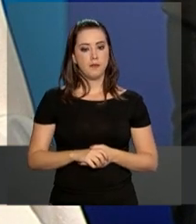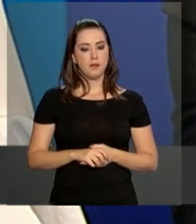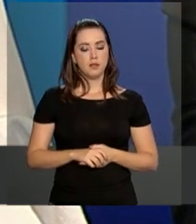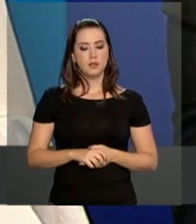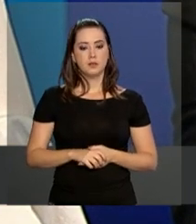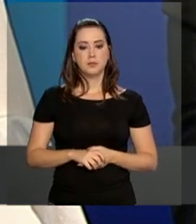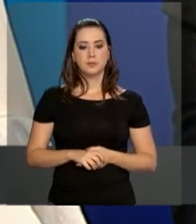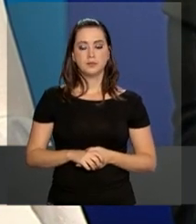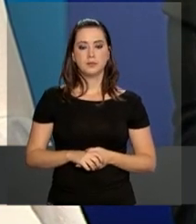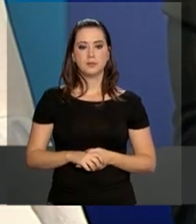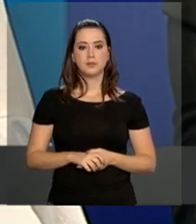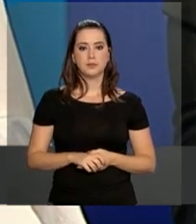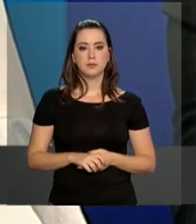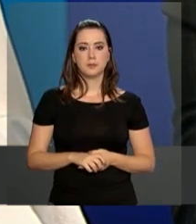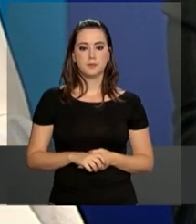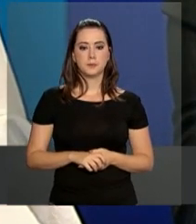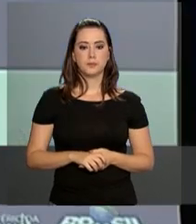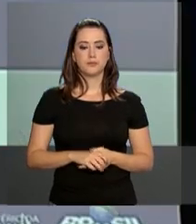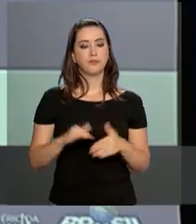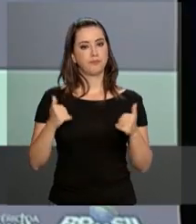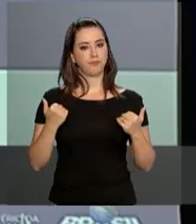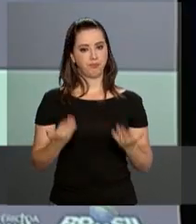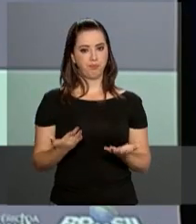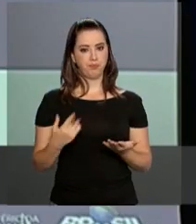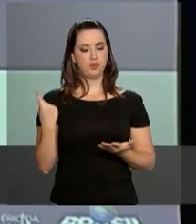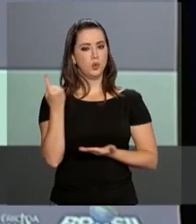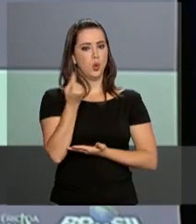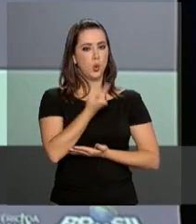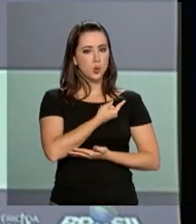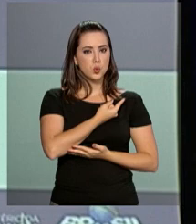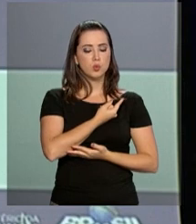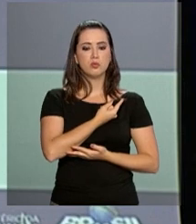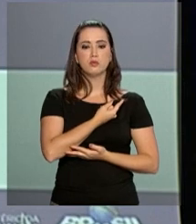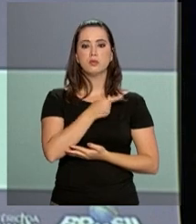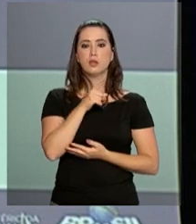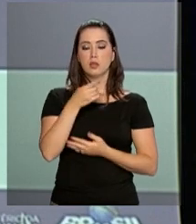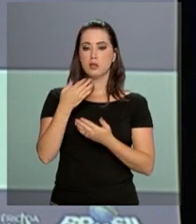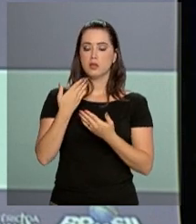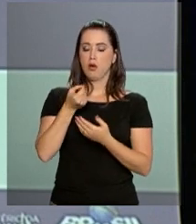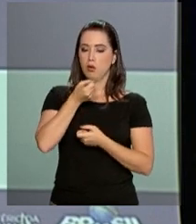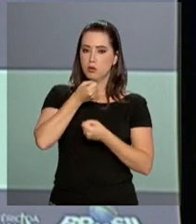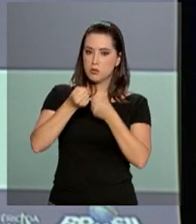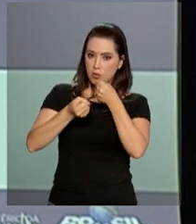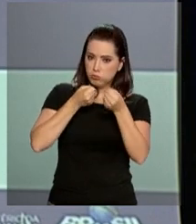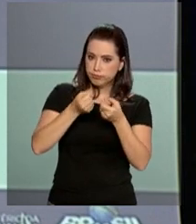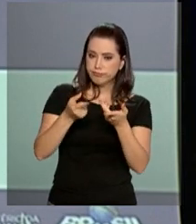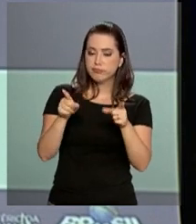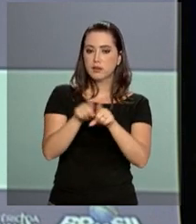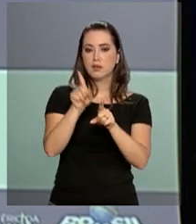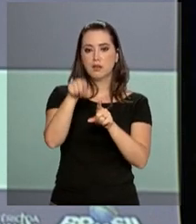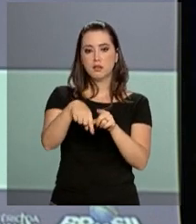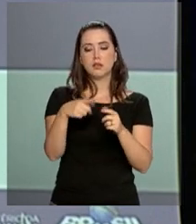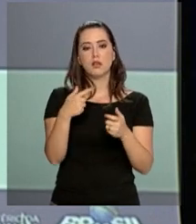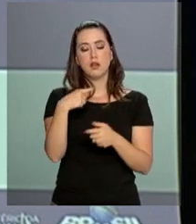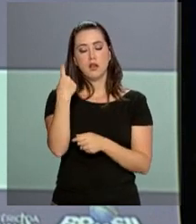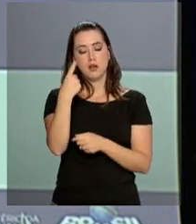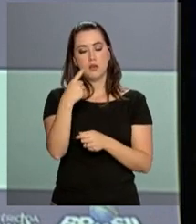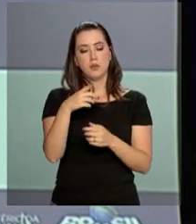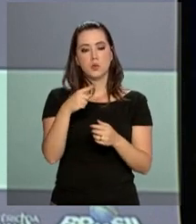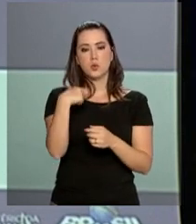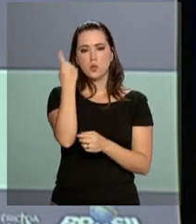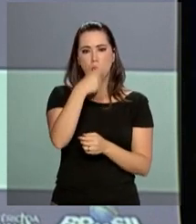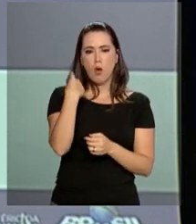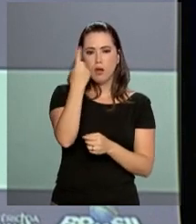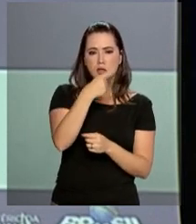é bom os nossos atendimento à imprensa nós temos um plantão é da assessoria de comunicação